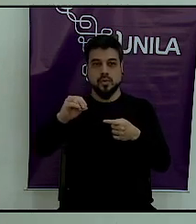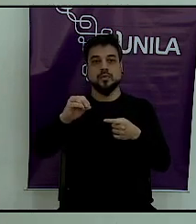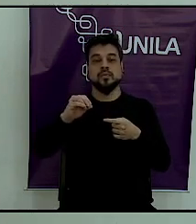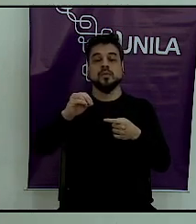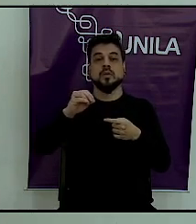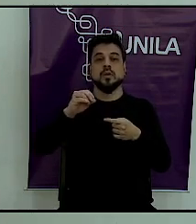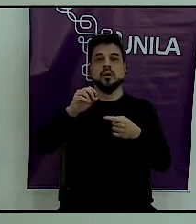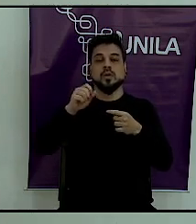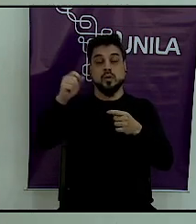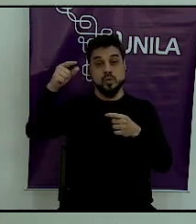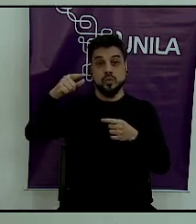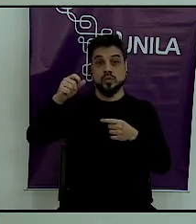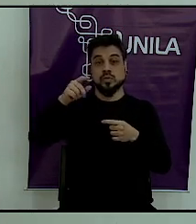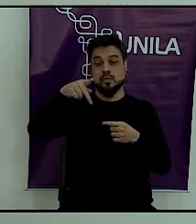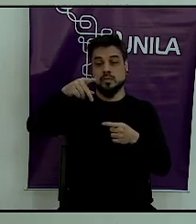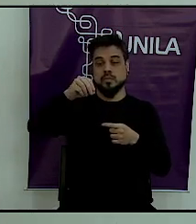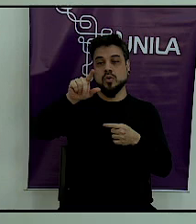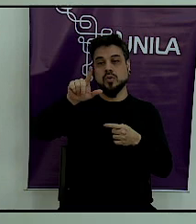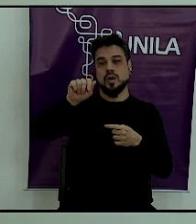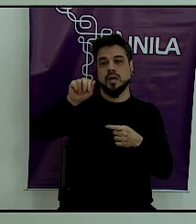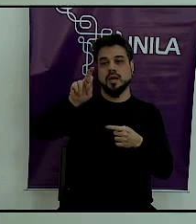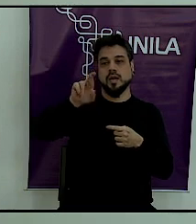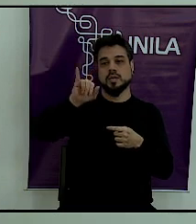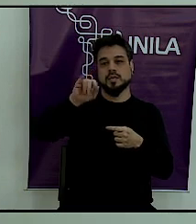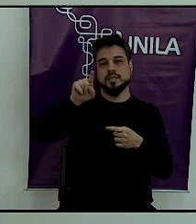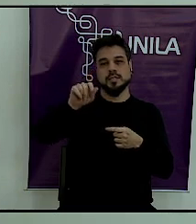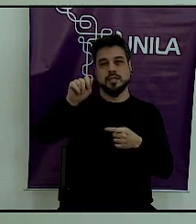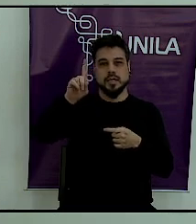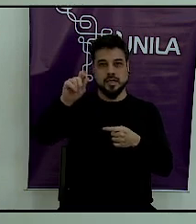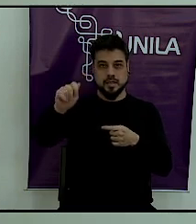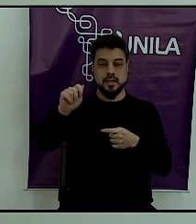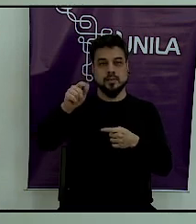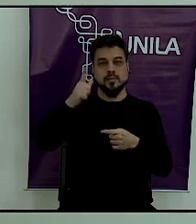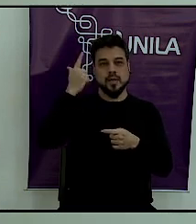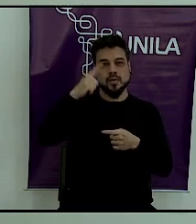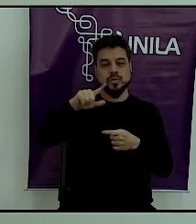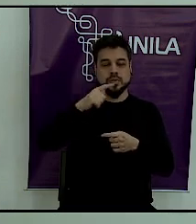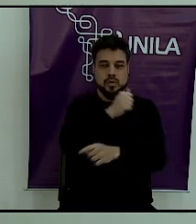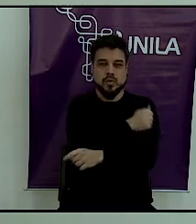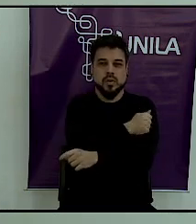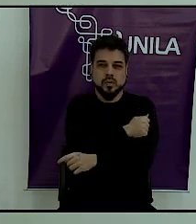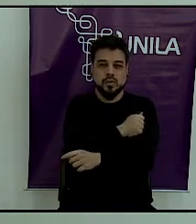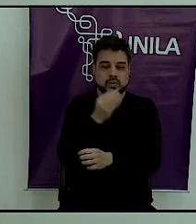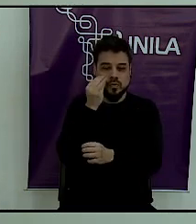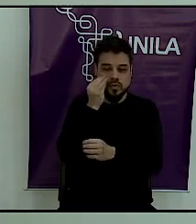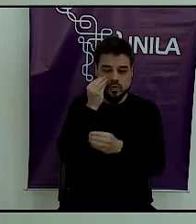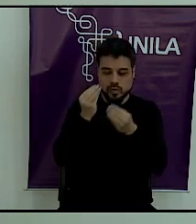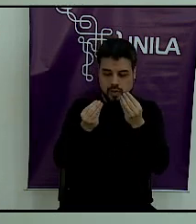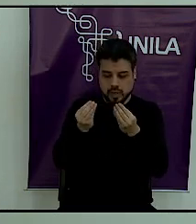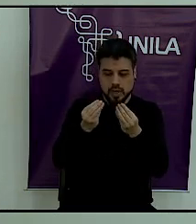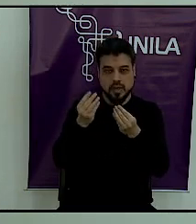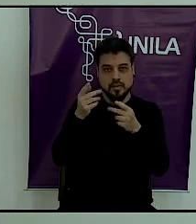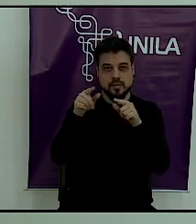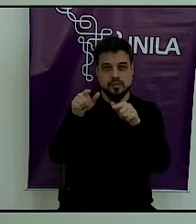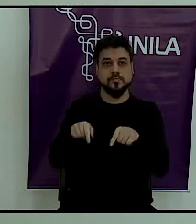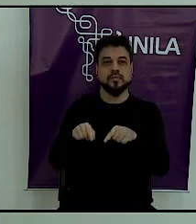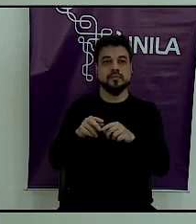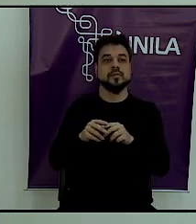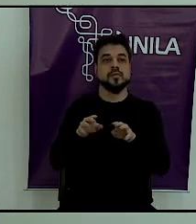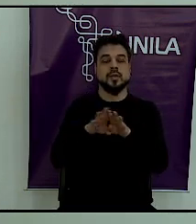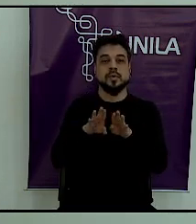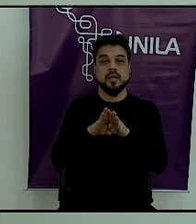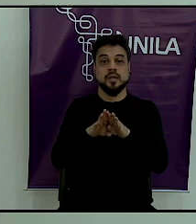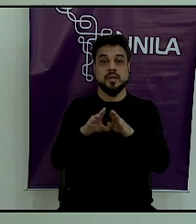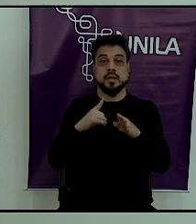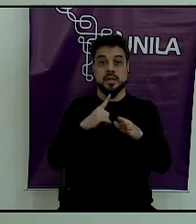também, para que os alunos consigam identificar essas amostras, fazer trabalhos técnicos, vender isso, porque nós temos também a empresa Júnior